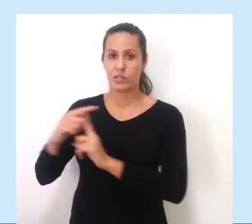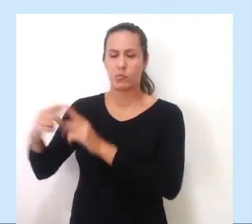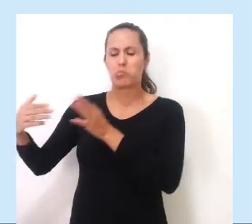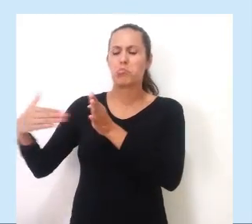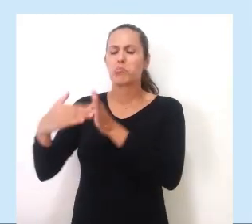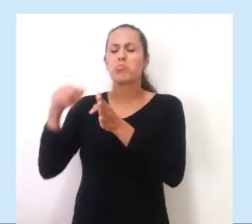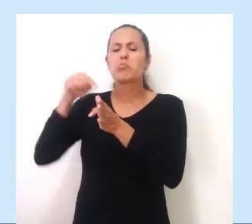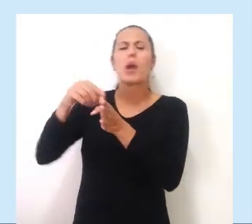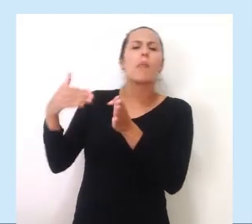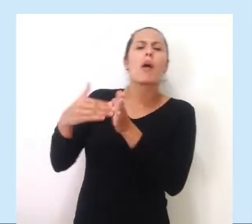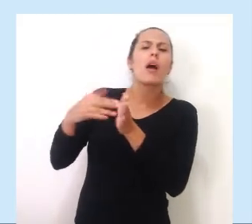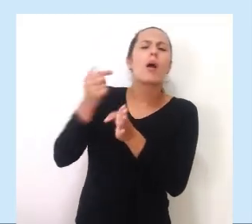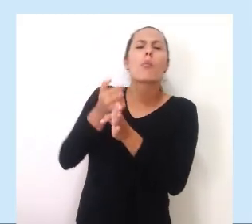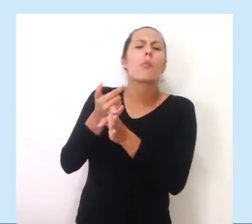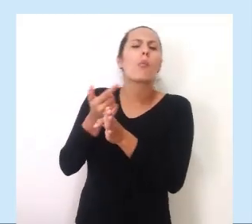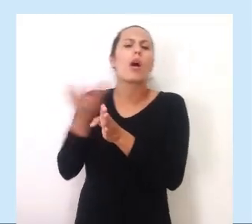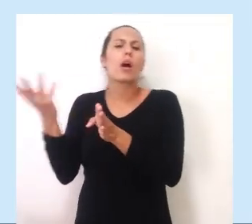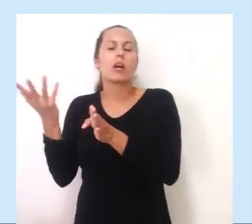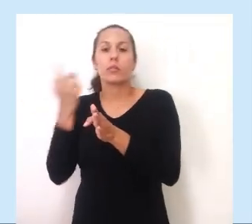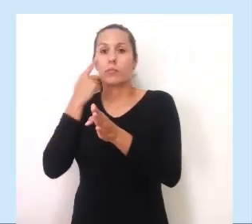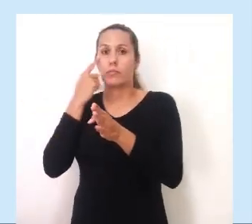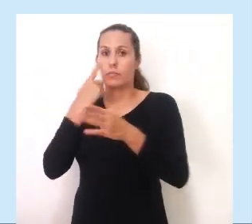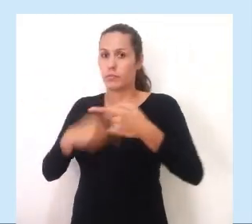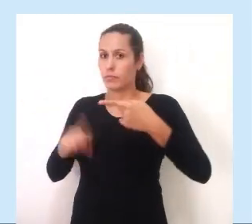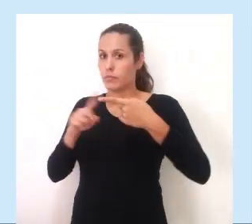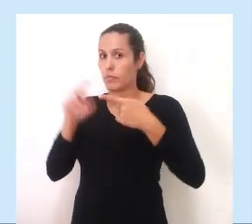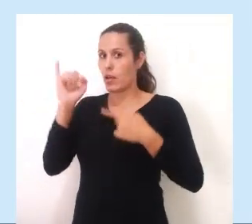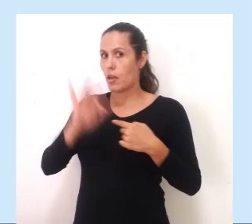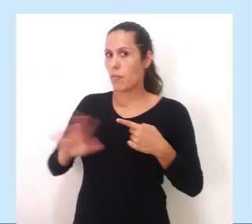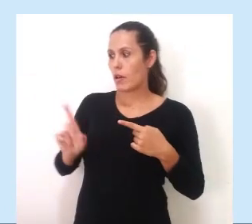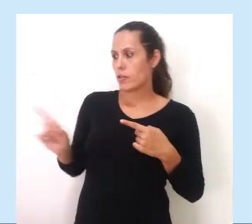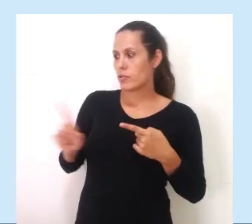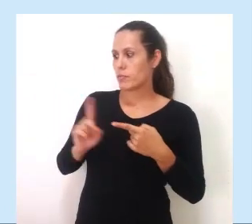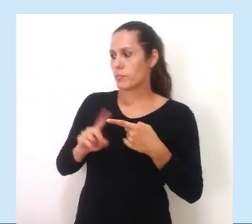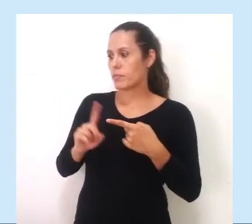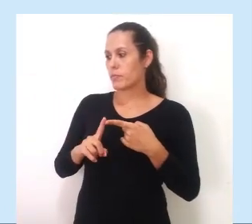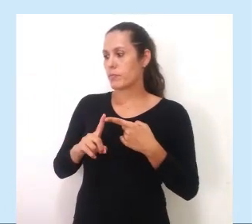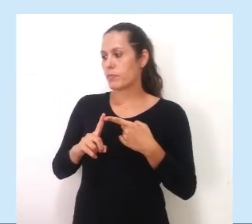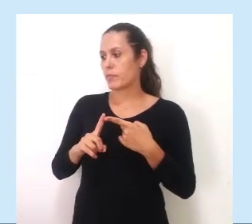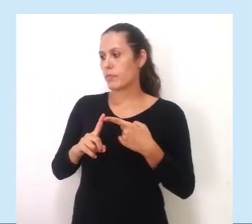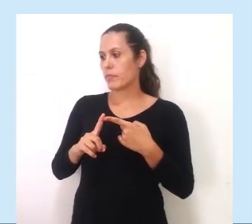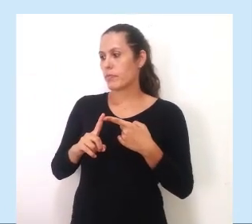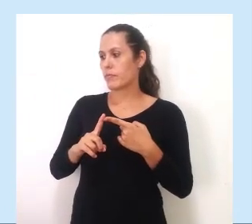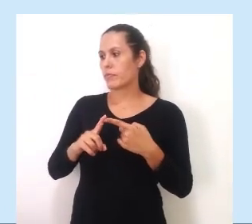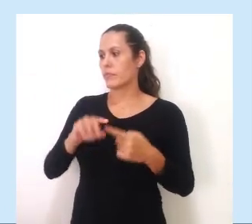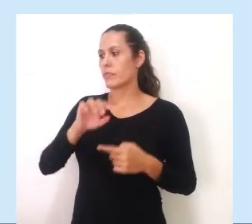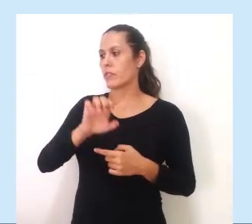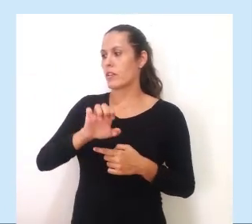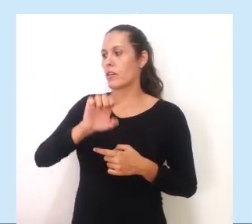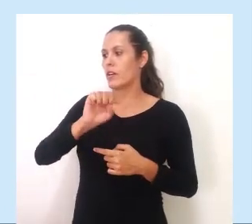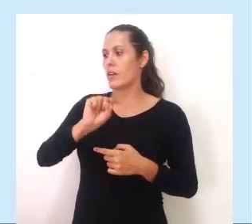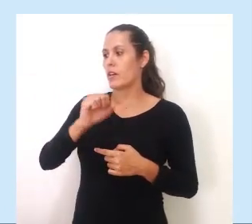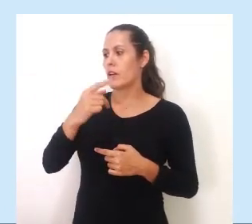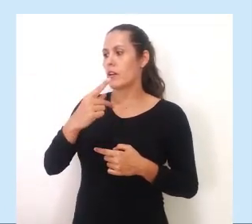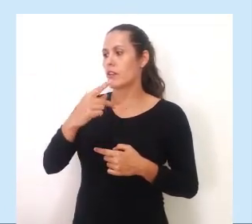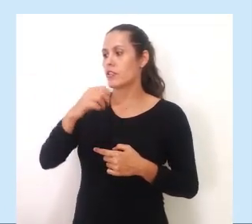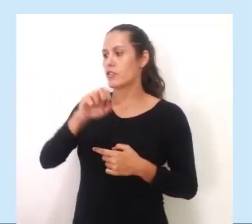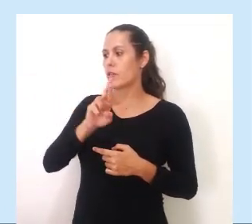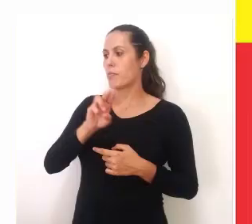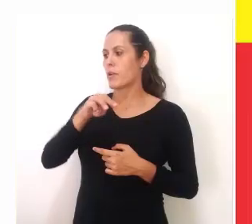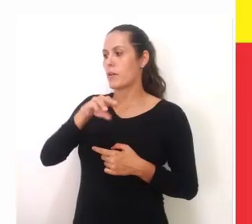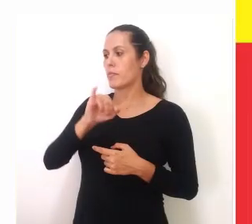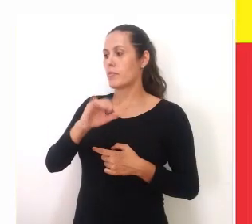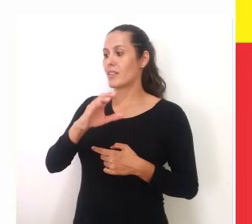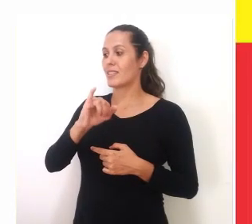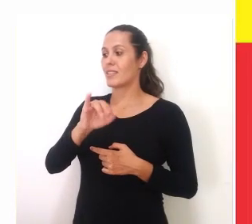Existem alguns tipos de métodos de barreira. Qual é o primeiro? Olha a